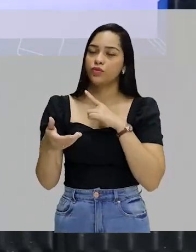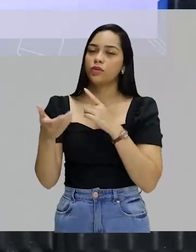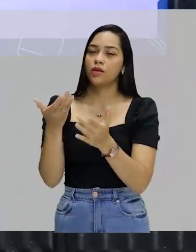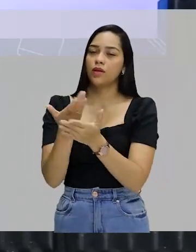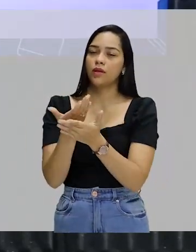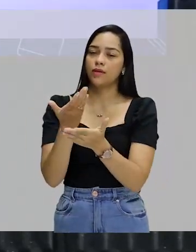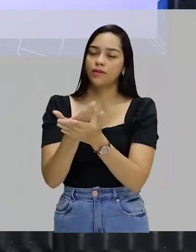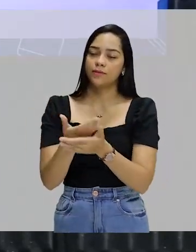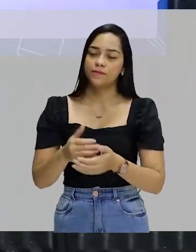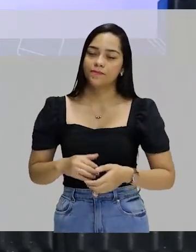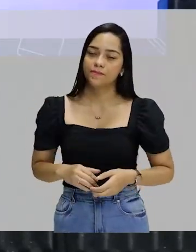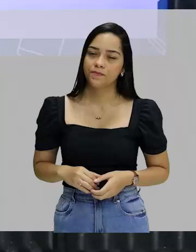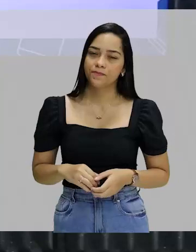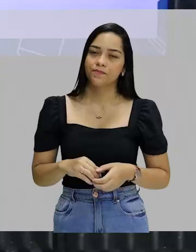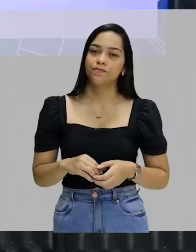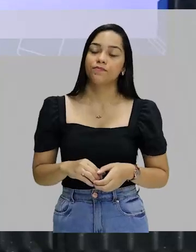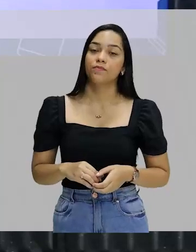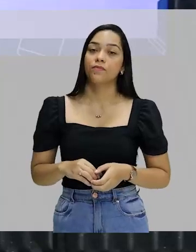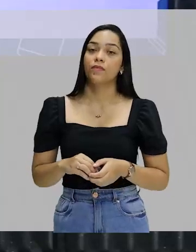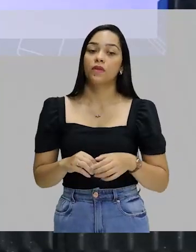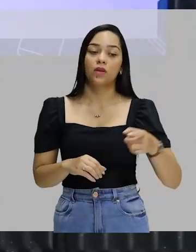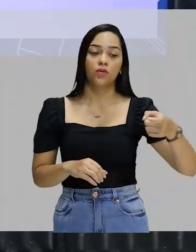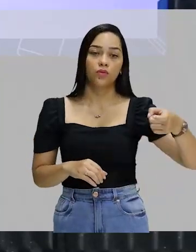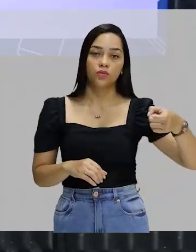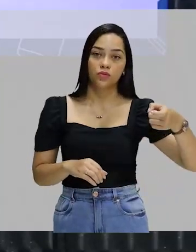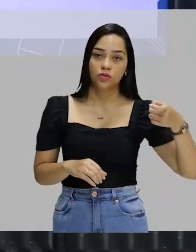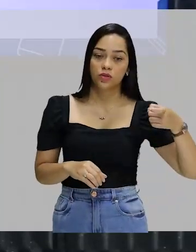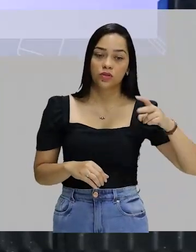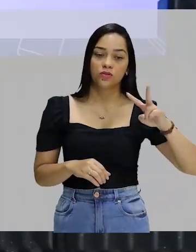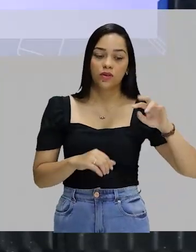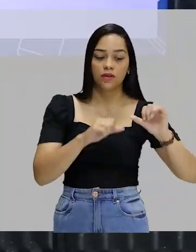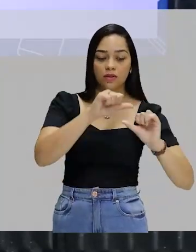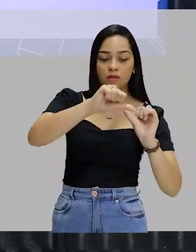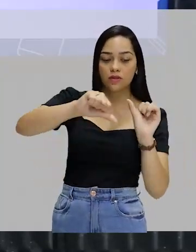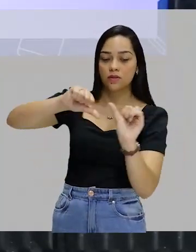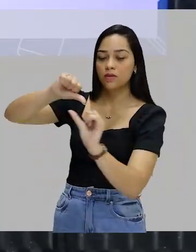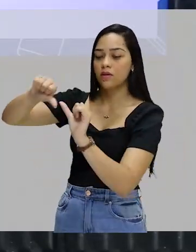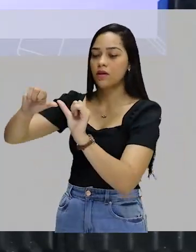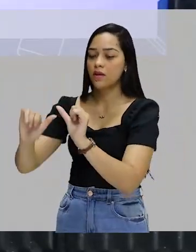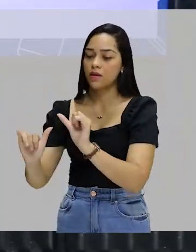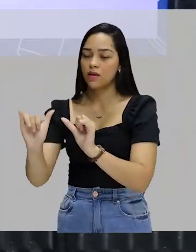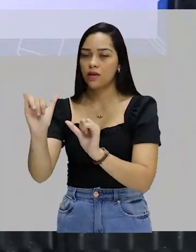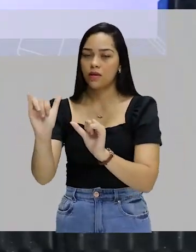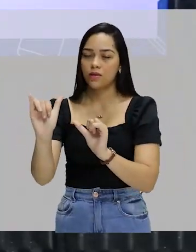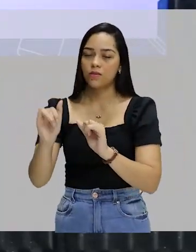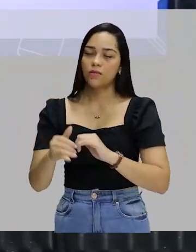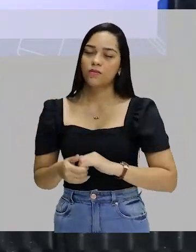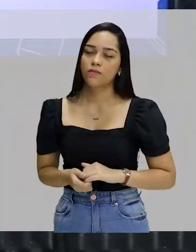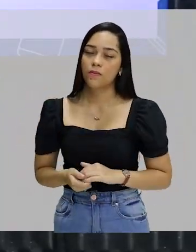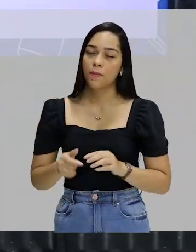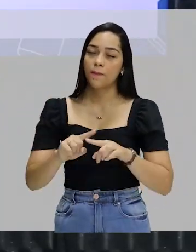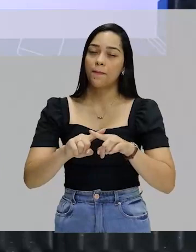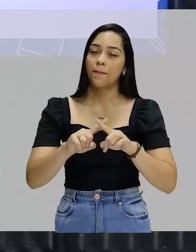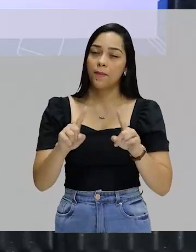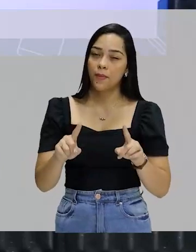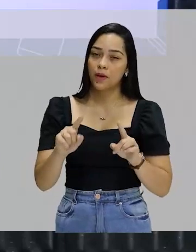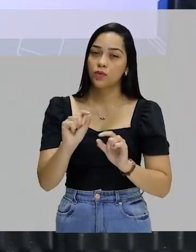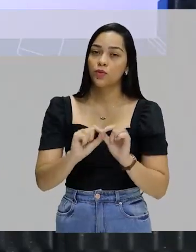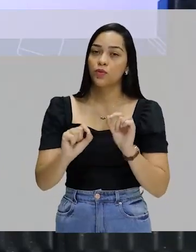nossa aula. Então, o elemento X vai virar um elemento Y. Só que os